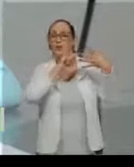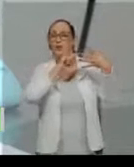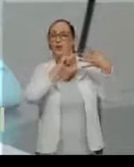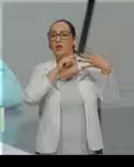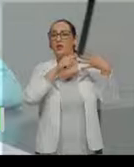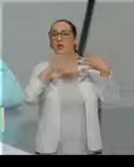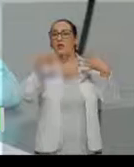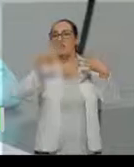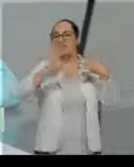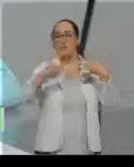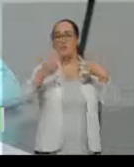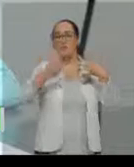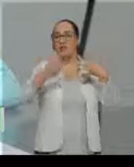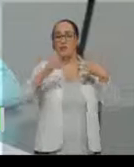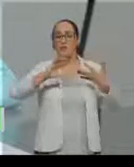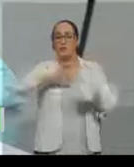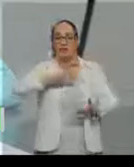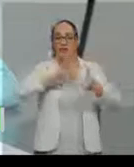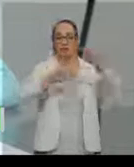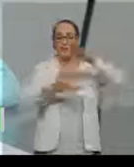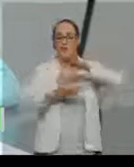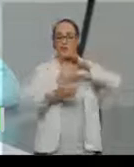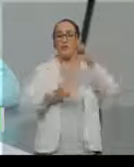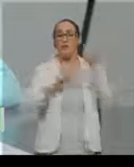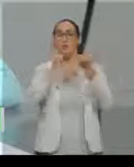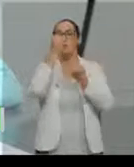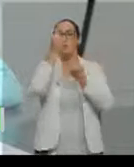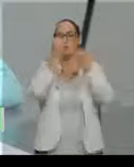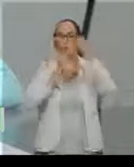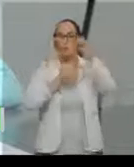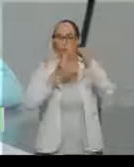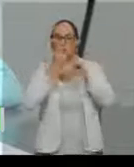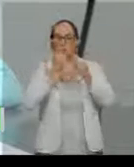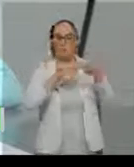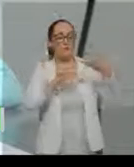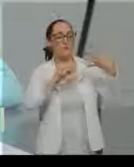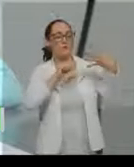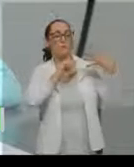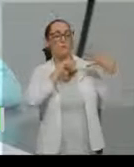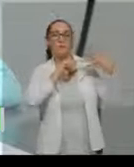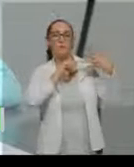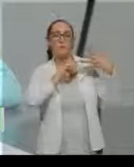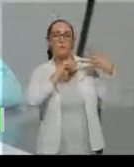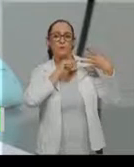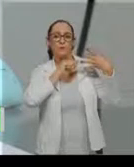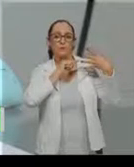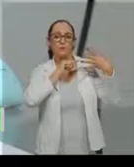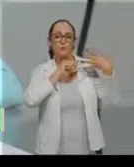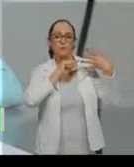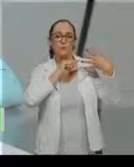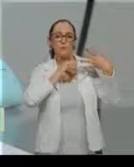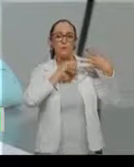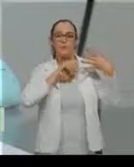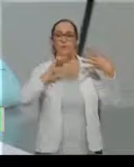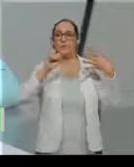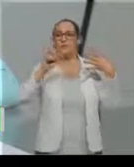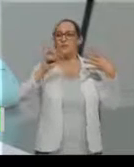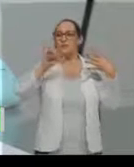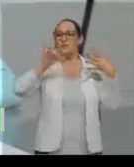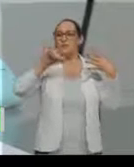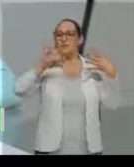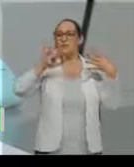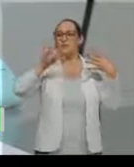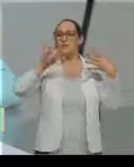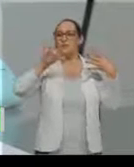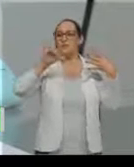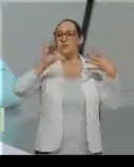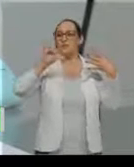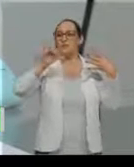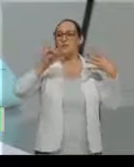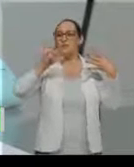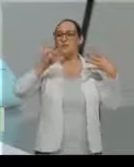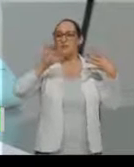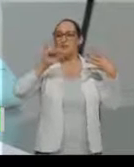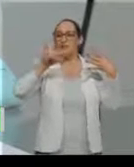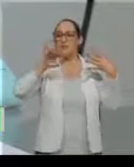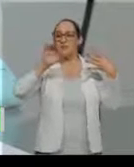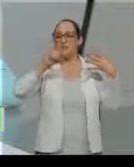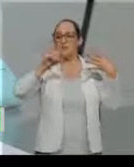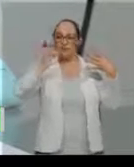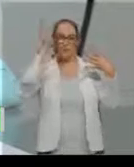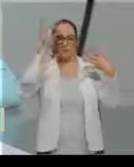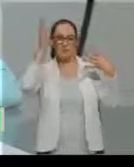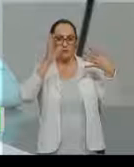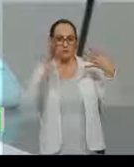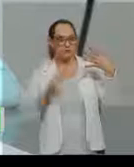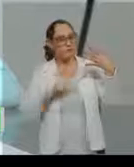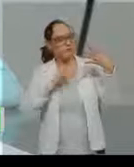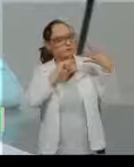segunda Revolução Industrial. Na nossa terceira aula, a gente trabalhou com sindicalismo no Brasil. E para o